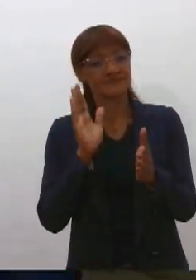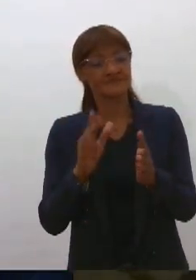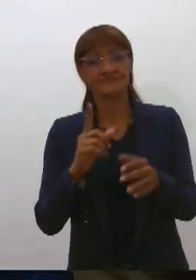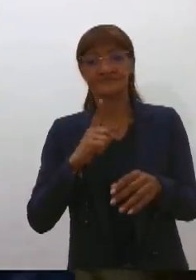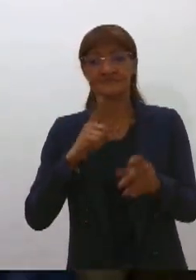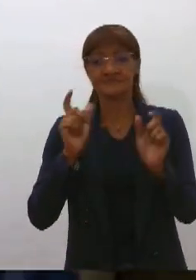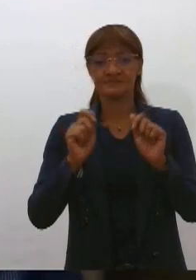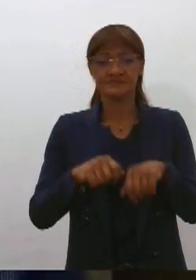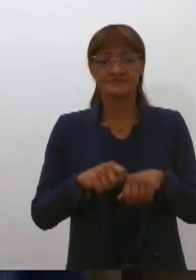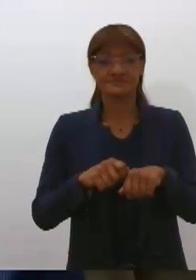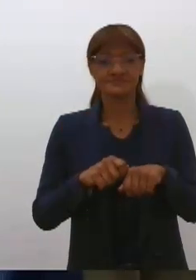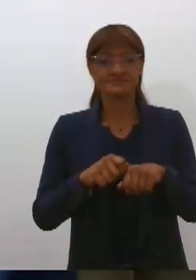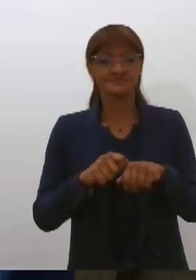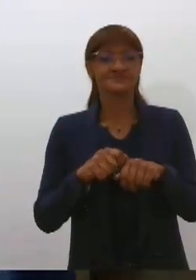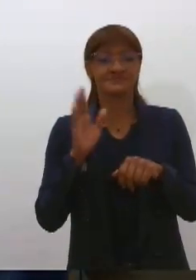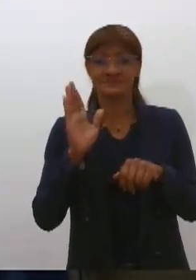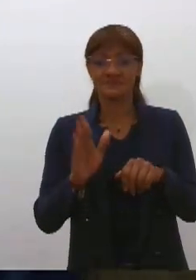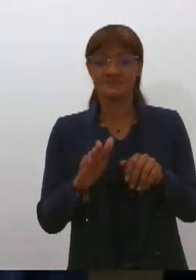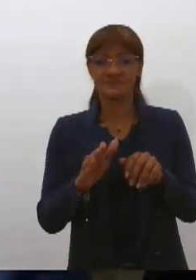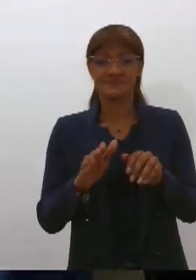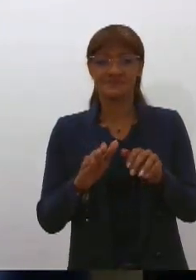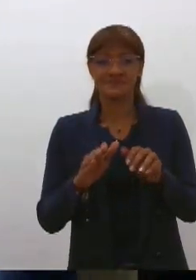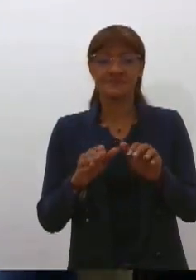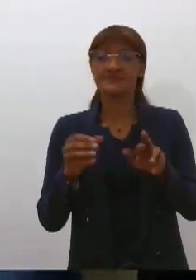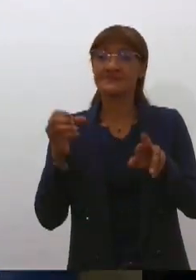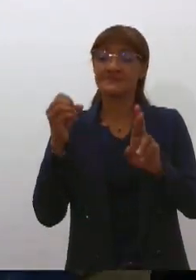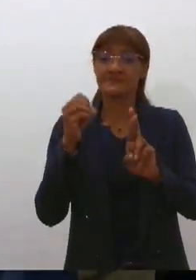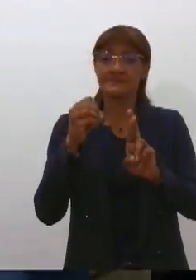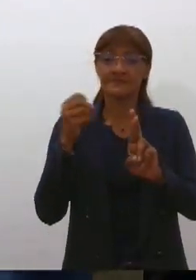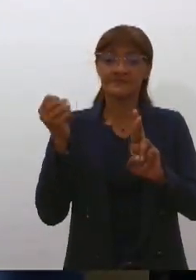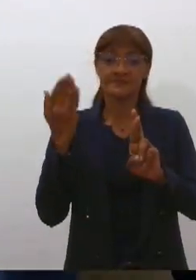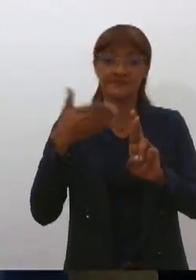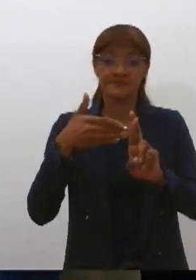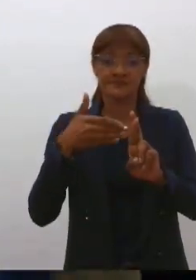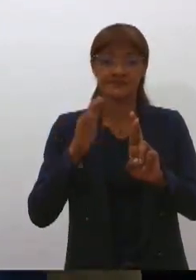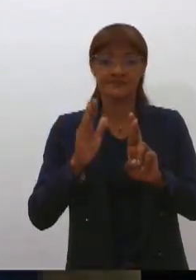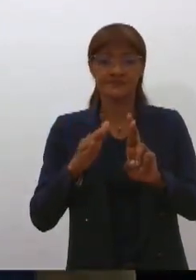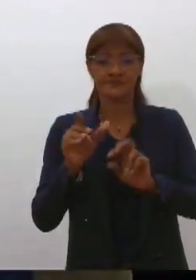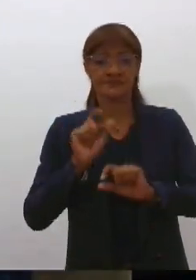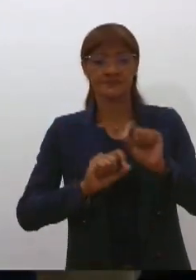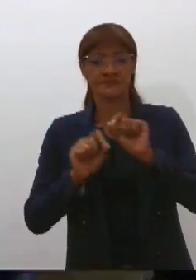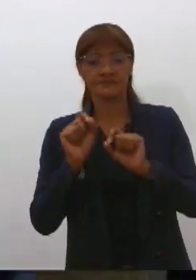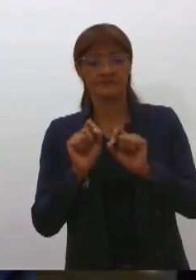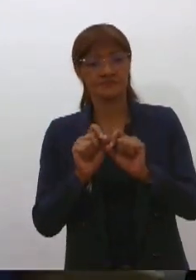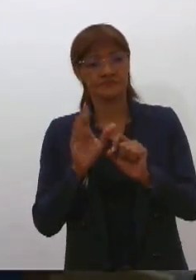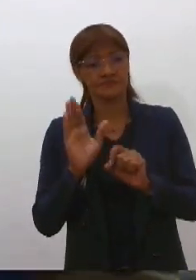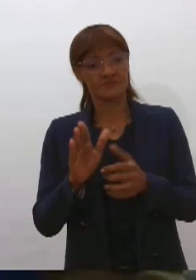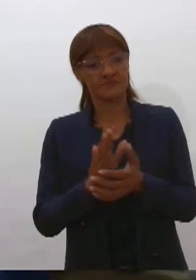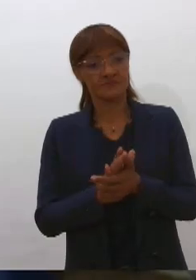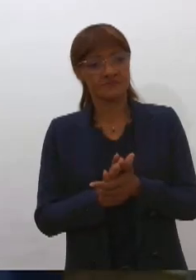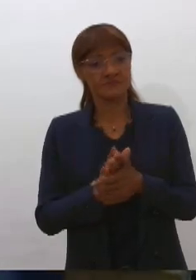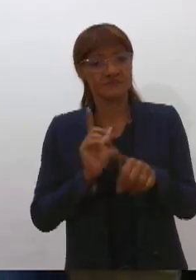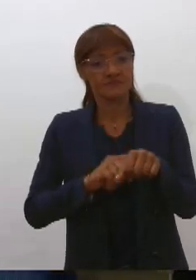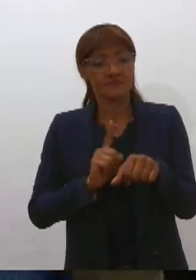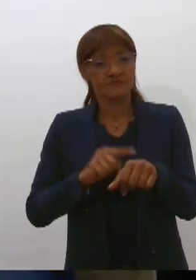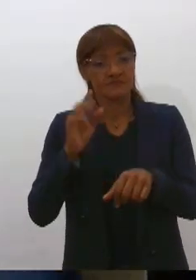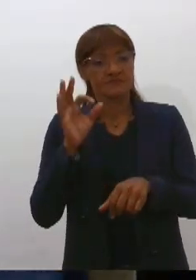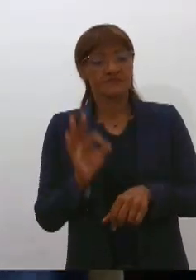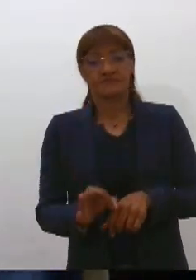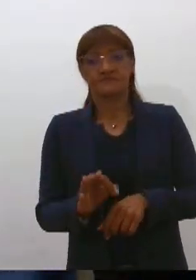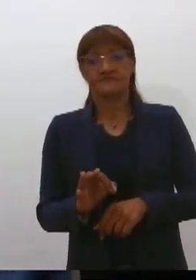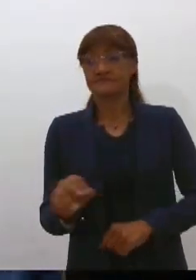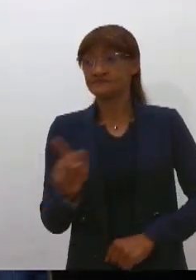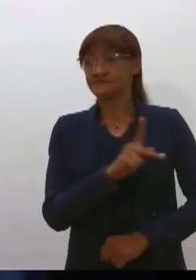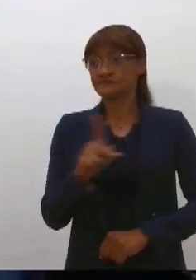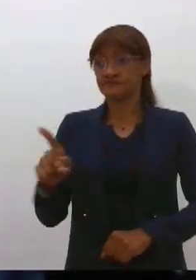Primeiro, parabenizar Edson Luiz pela presidência, né, que já está saindo, chegou o seu tempo, pelo grande presidente que foi, que é, e